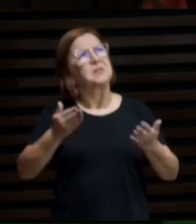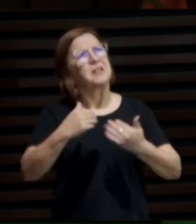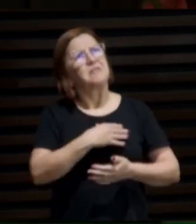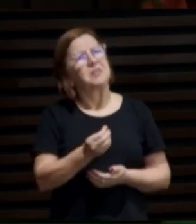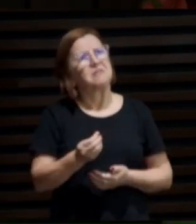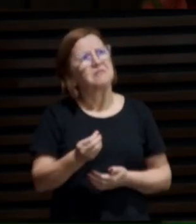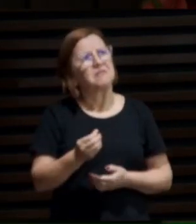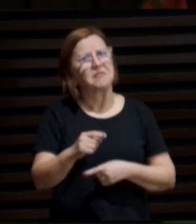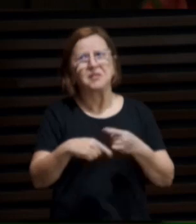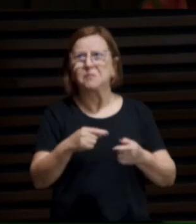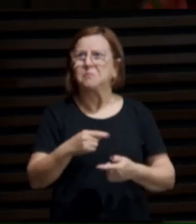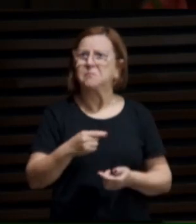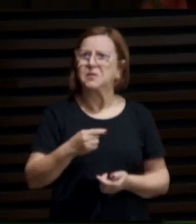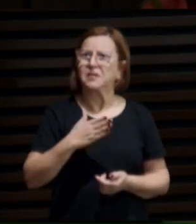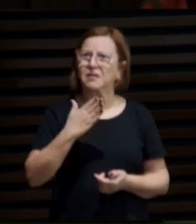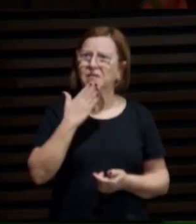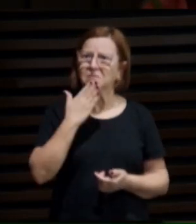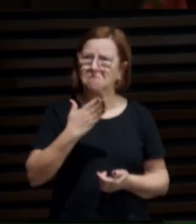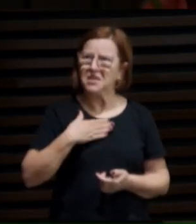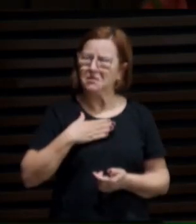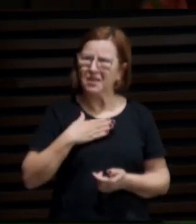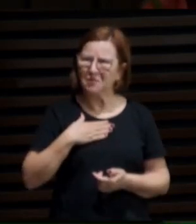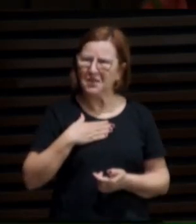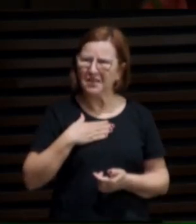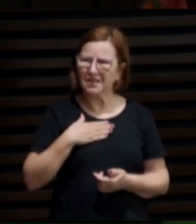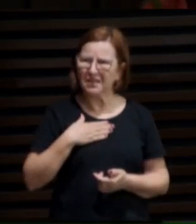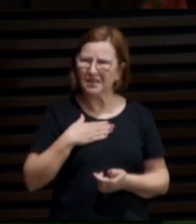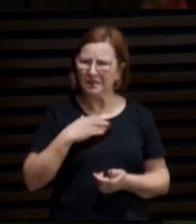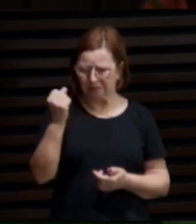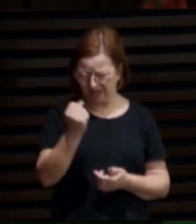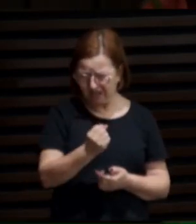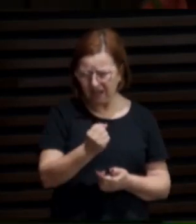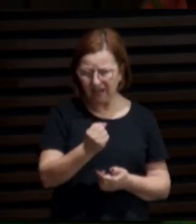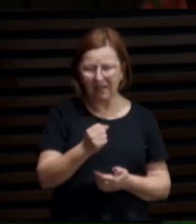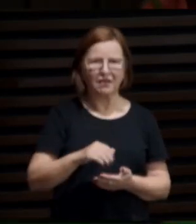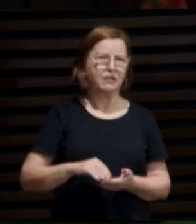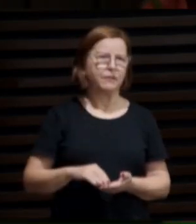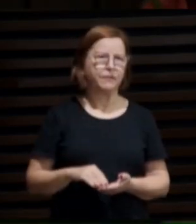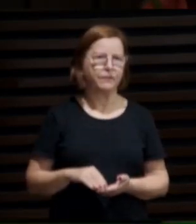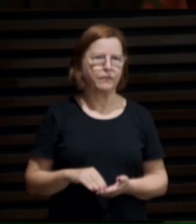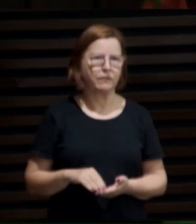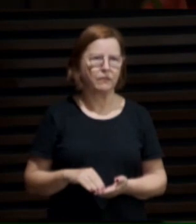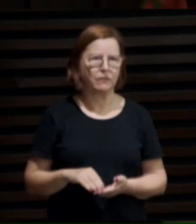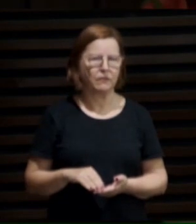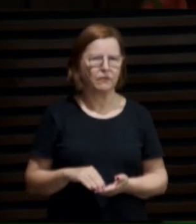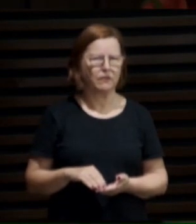pede esse filho para sacrificar? E ele me diz ainda um único filho, e ele sabe que eu não tenho um único, eu tenho um outro.